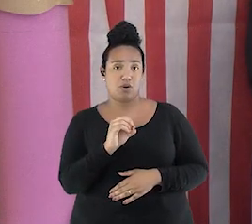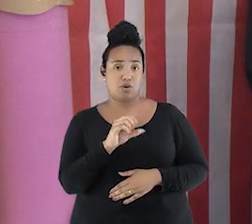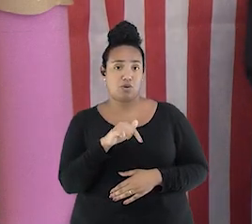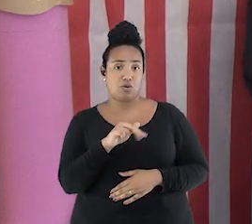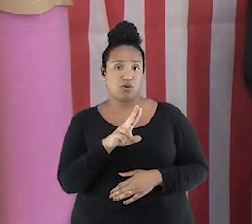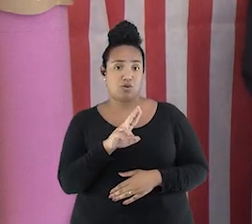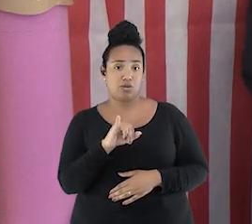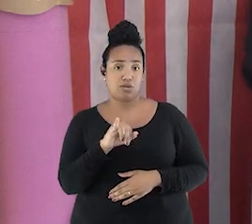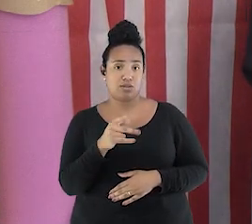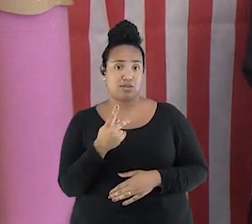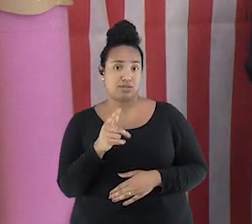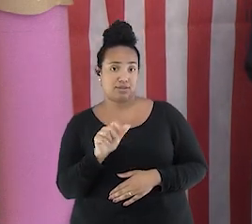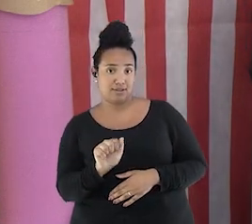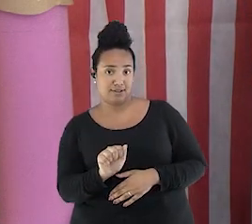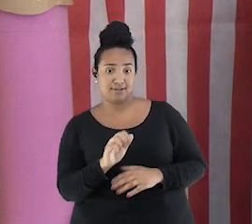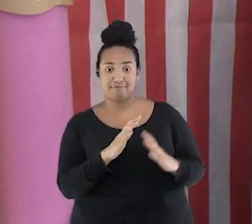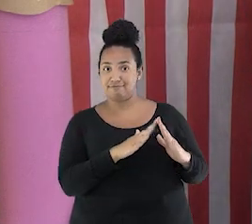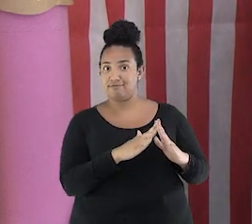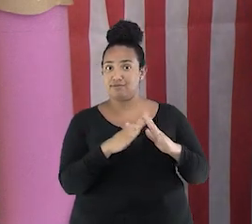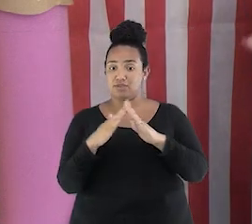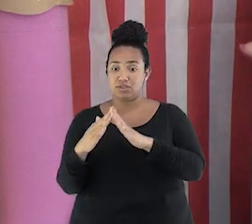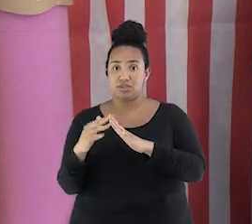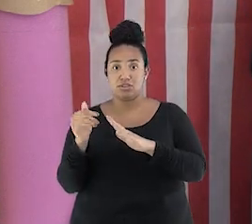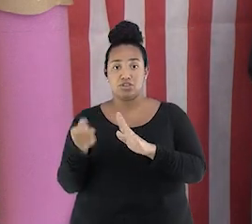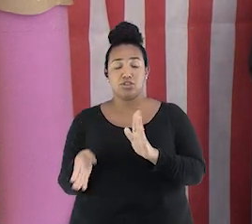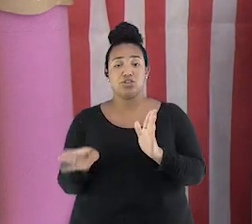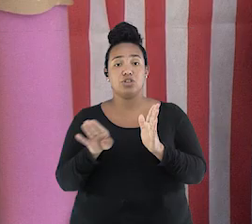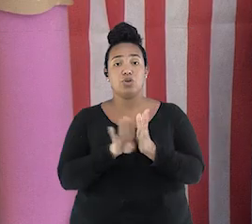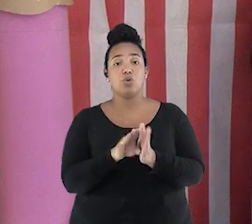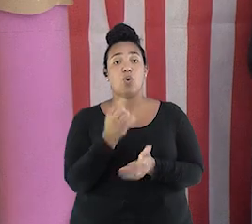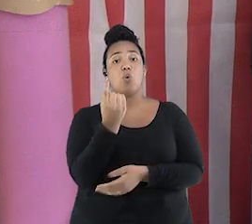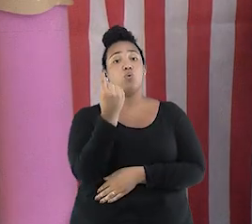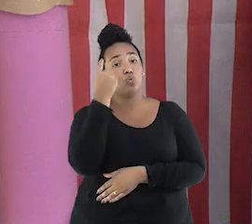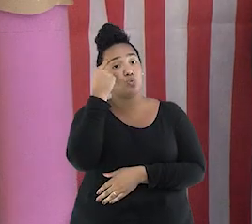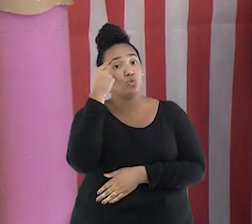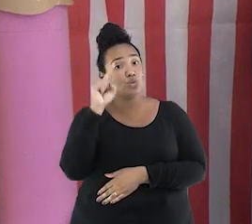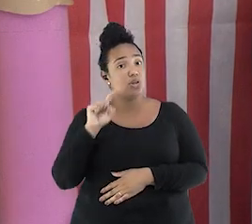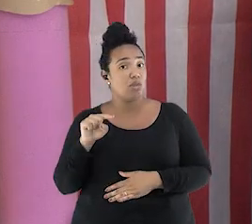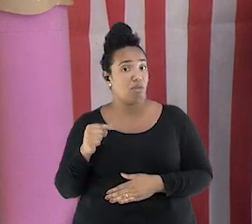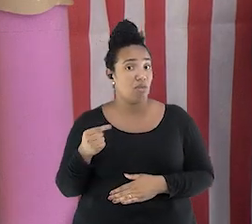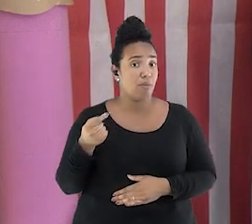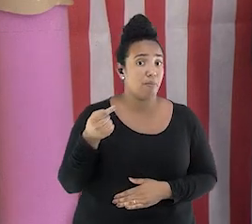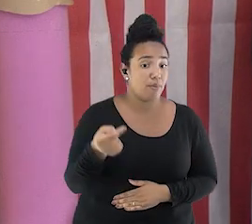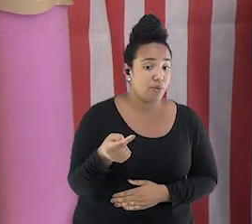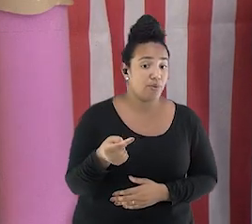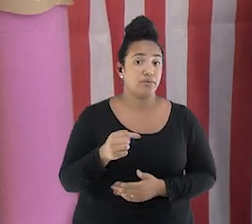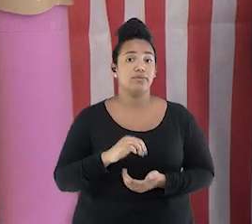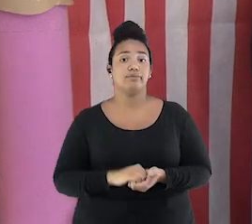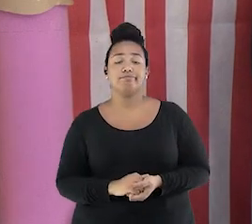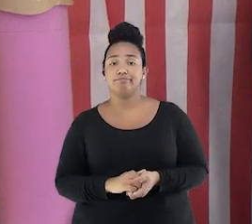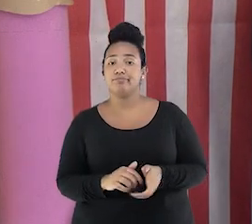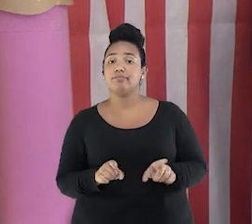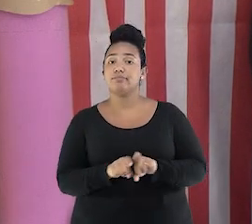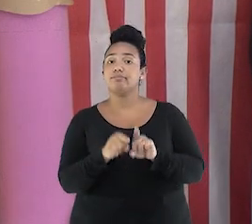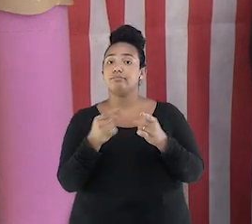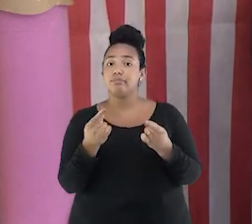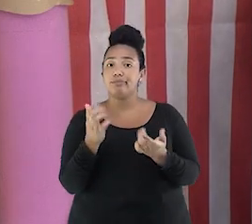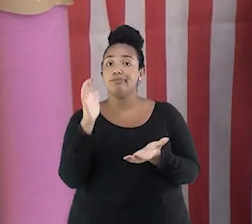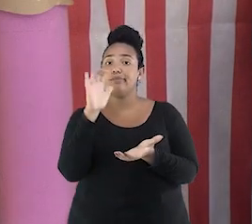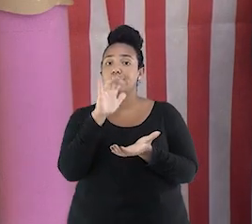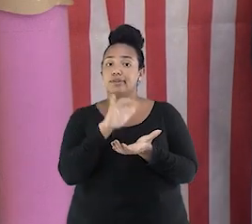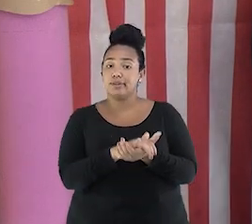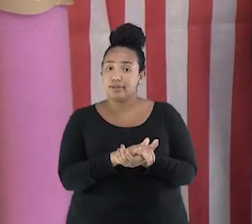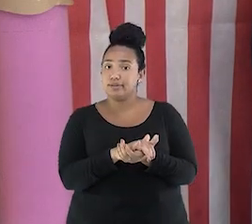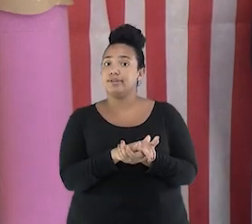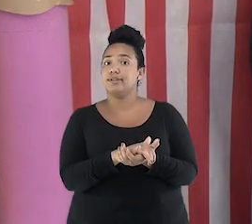vizinha, chegou um dia depois da festa. Ao casamento do Grilo João das Pintas